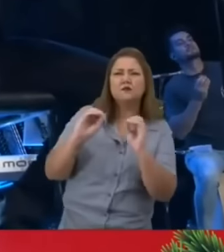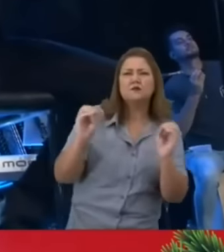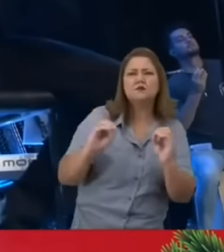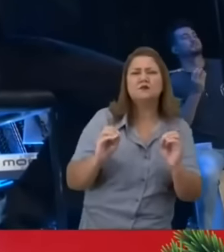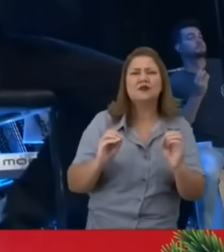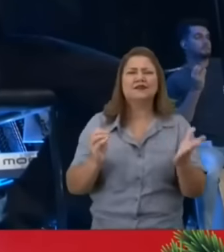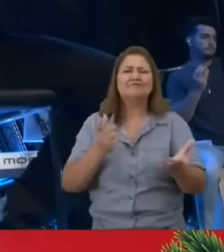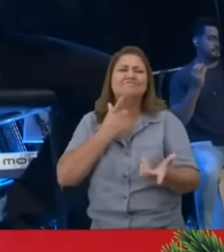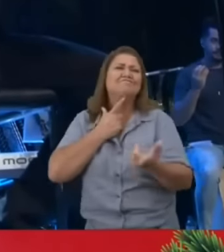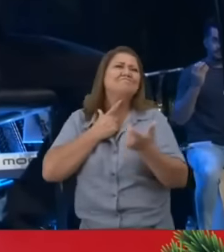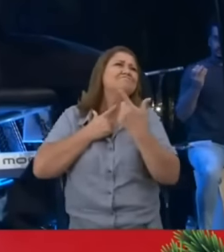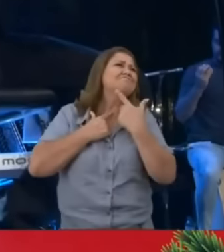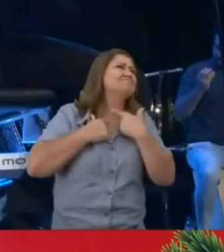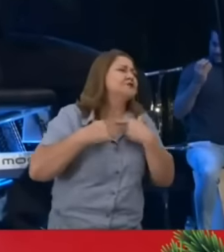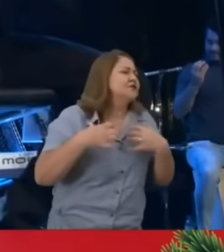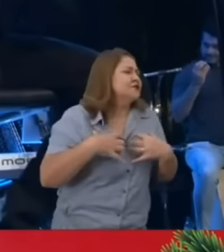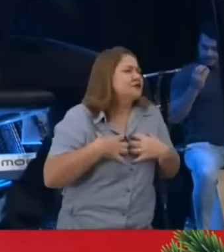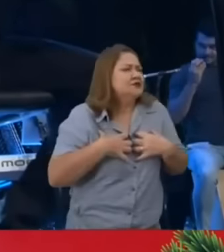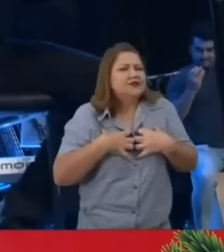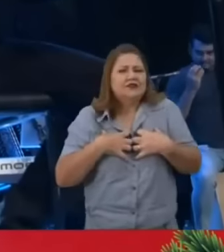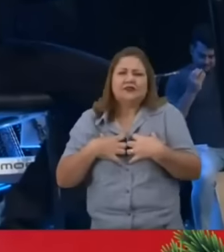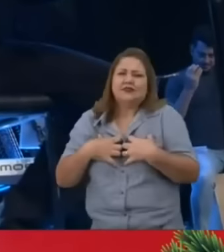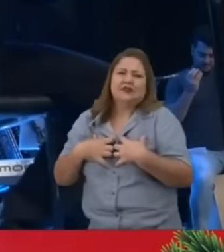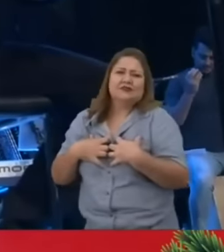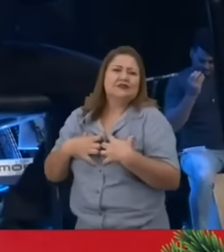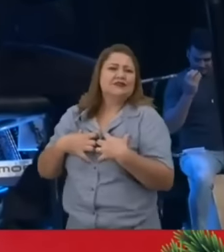Que vontade que eu sinto